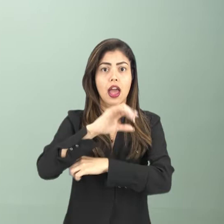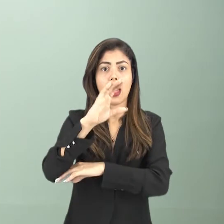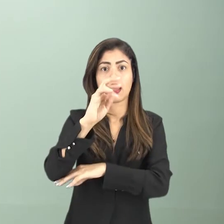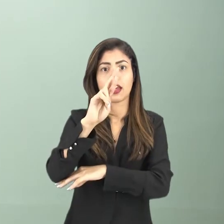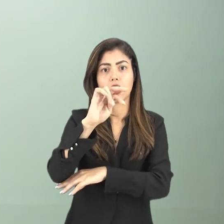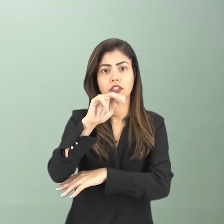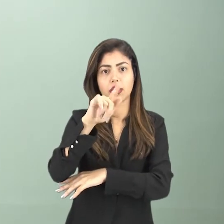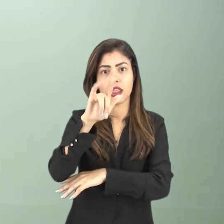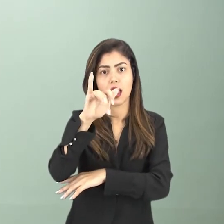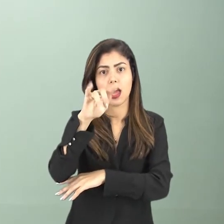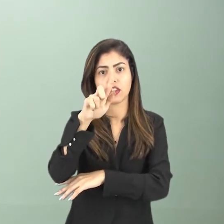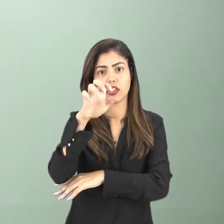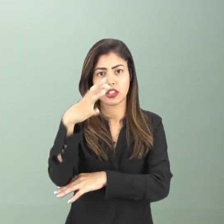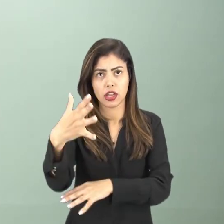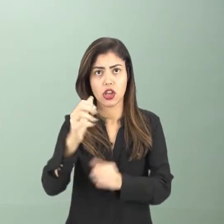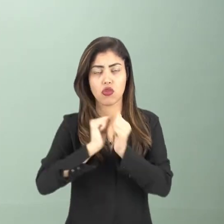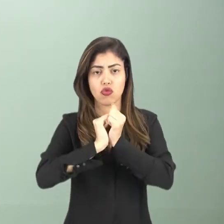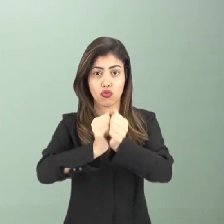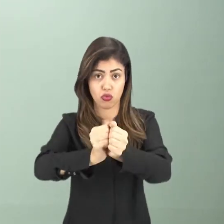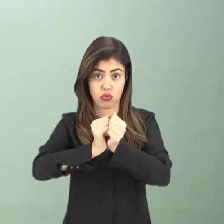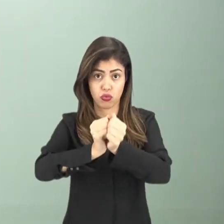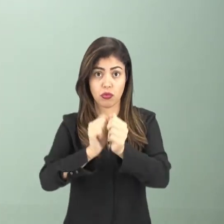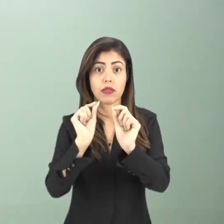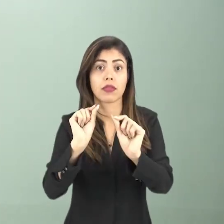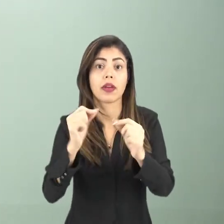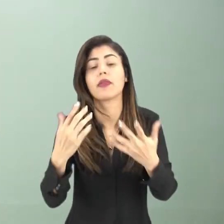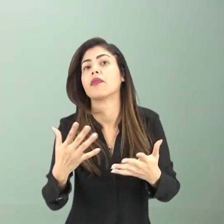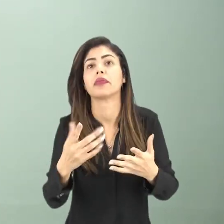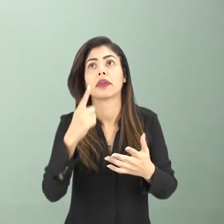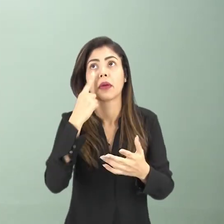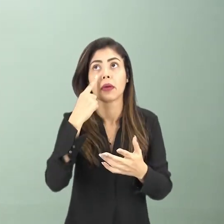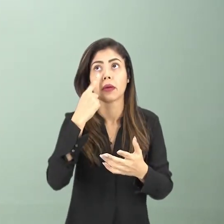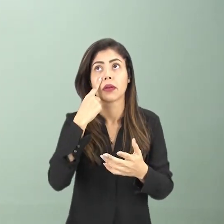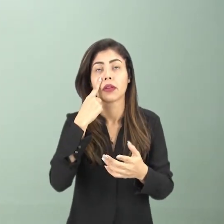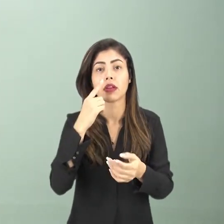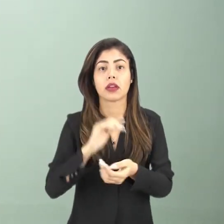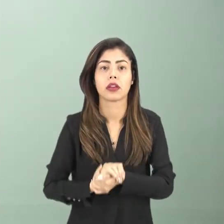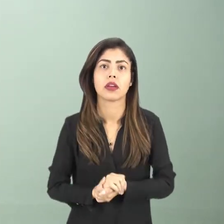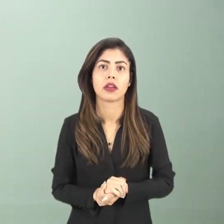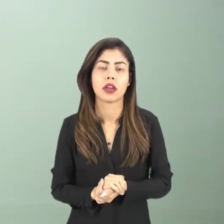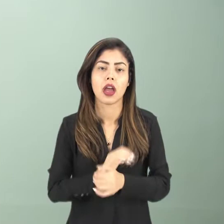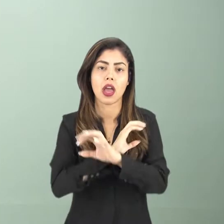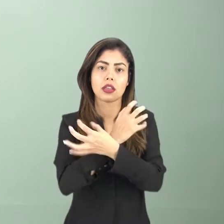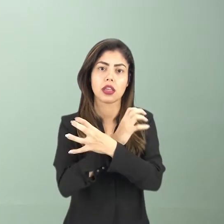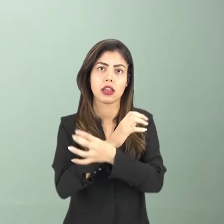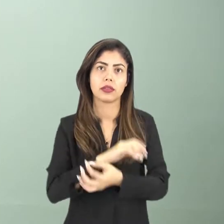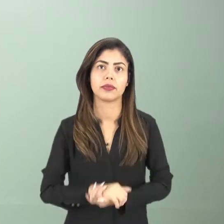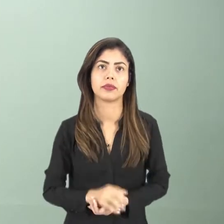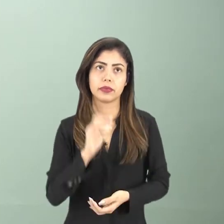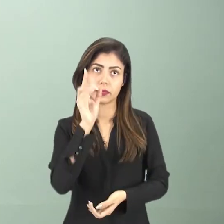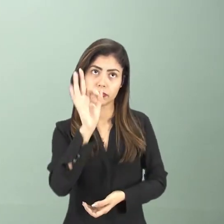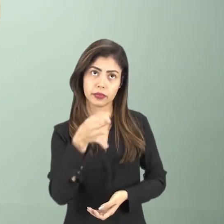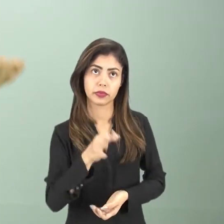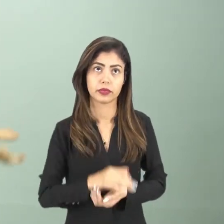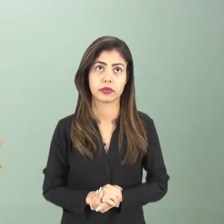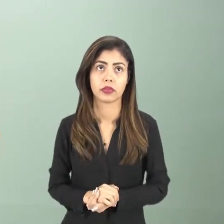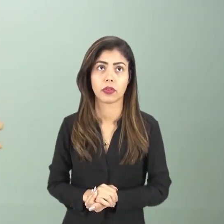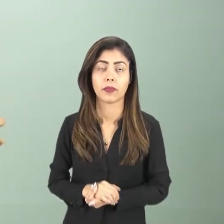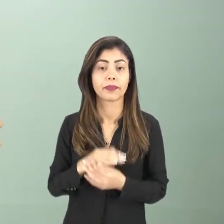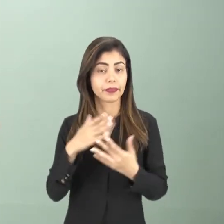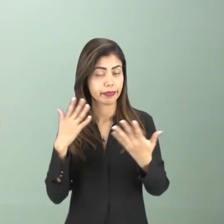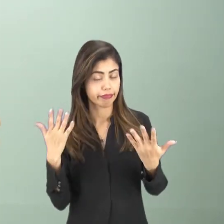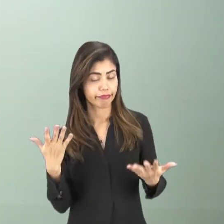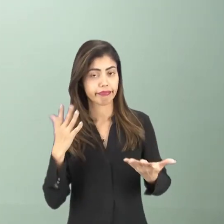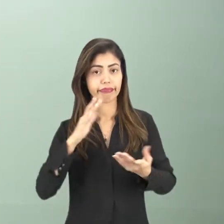mais a cartilagem vão fazer parte aí do que a gente chama de esqueleto, certo? E o